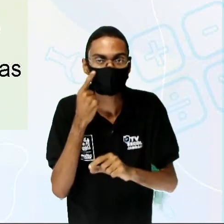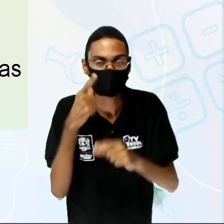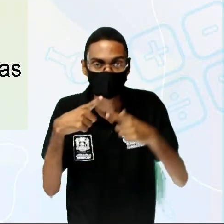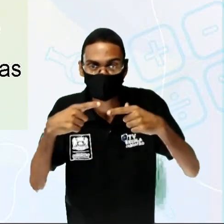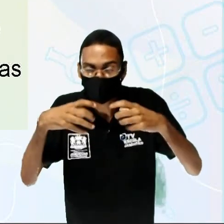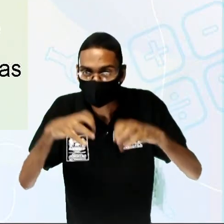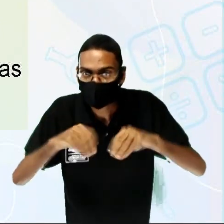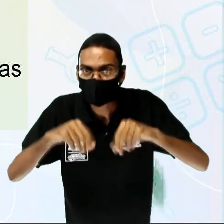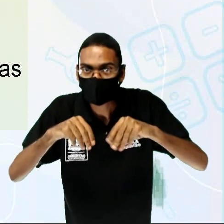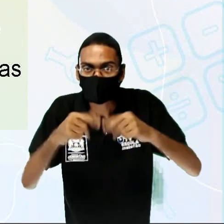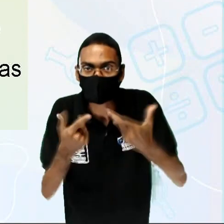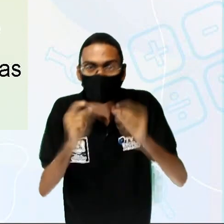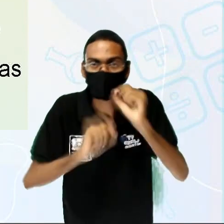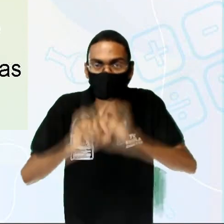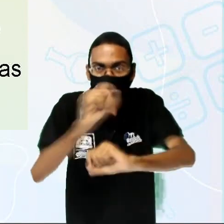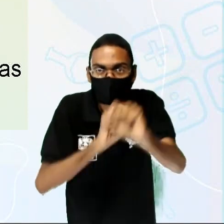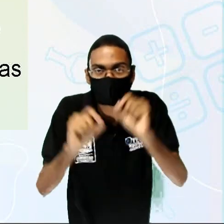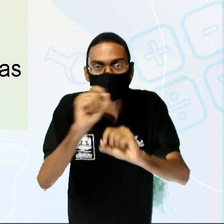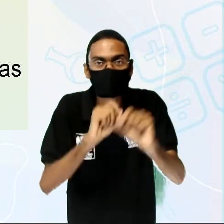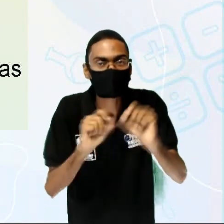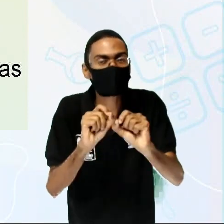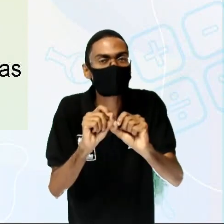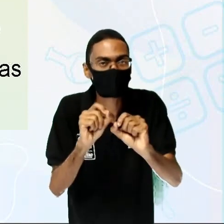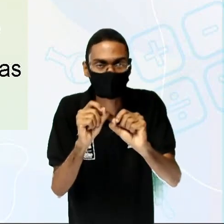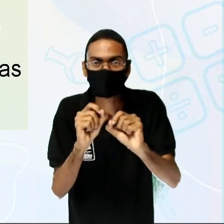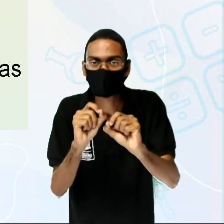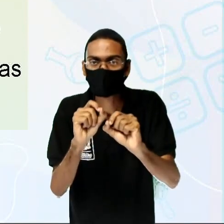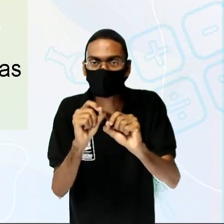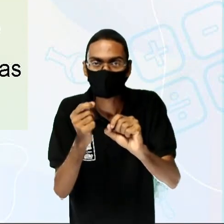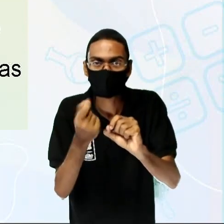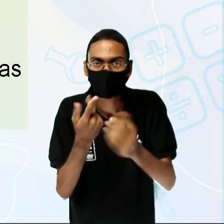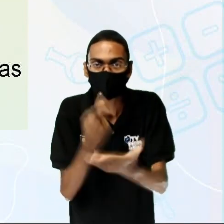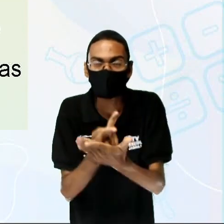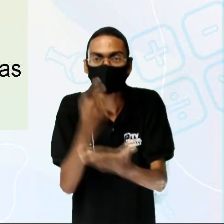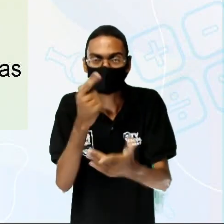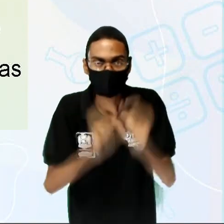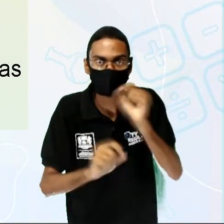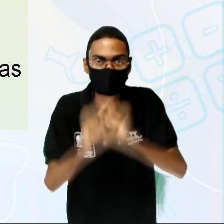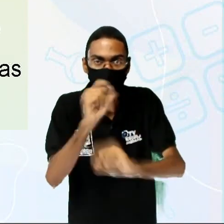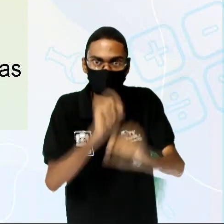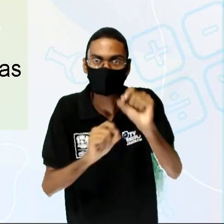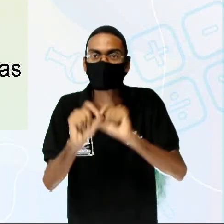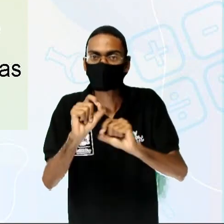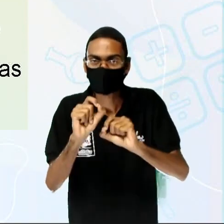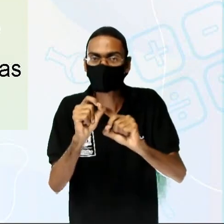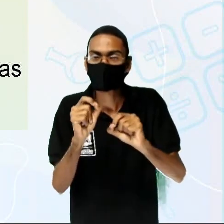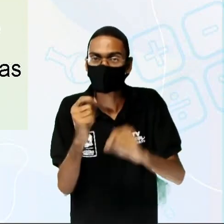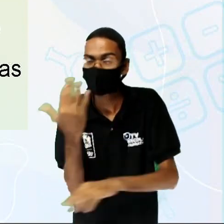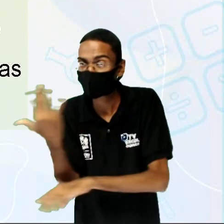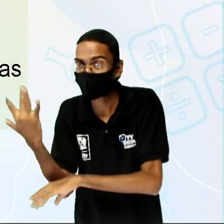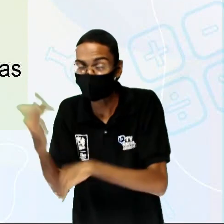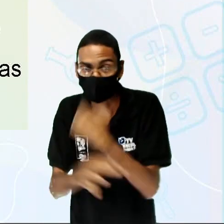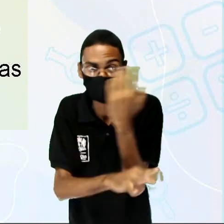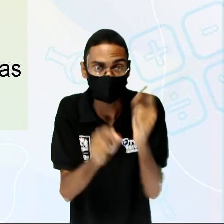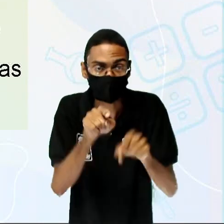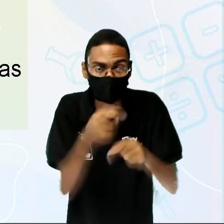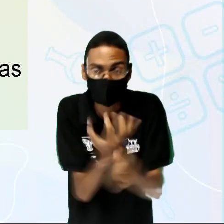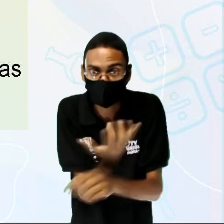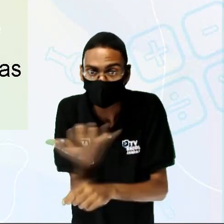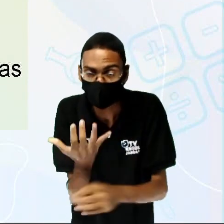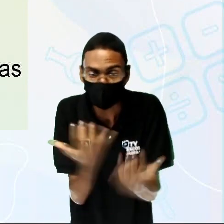com a condição dessa vegetação, florestas temperadas e subtropicais nas